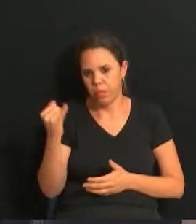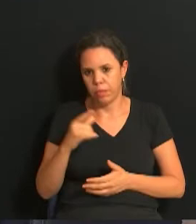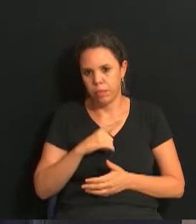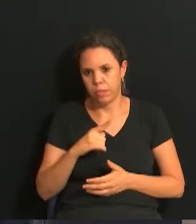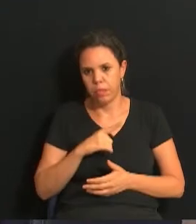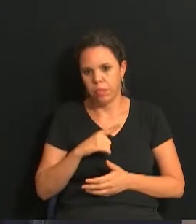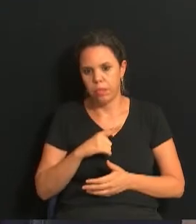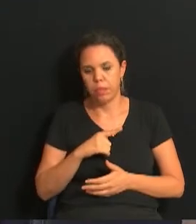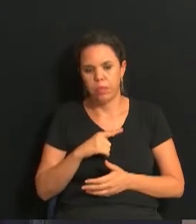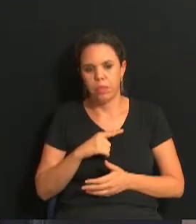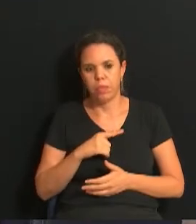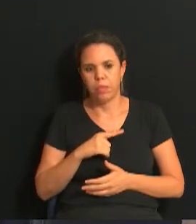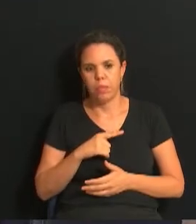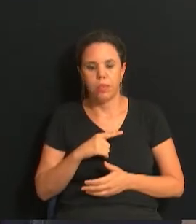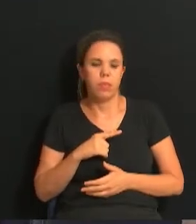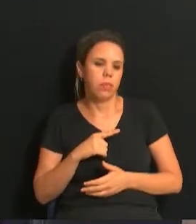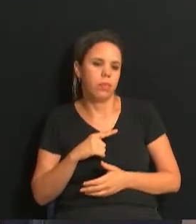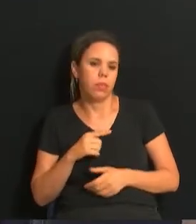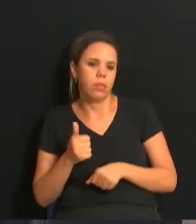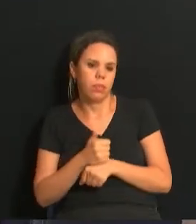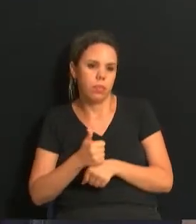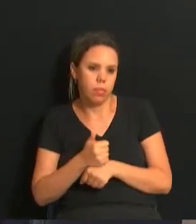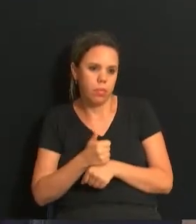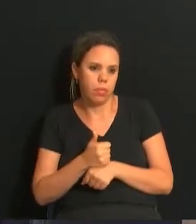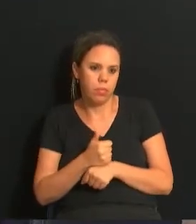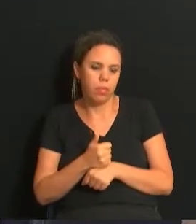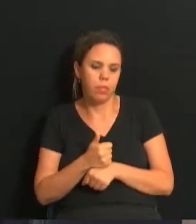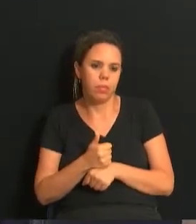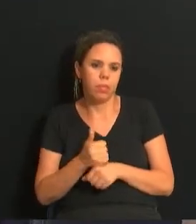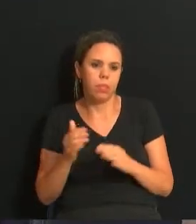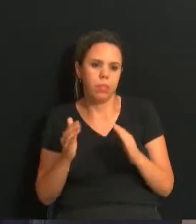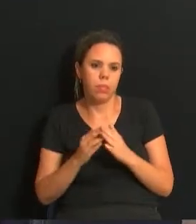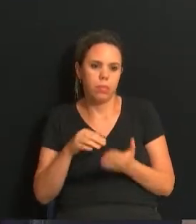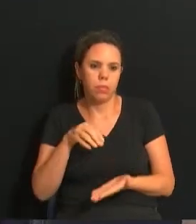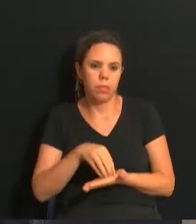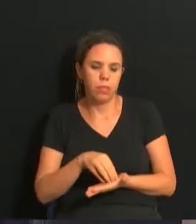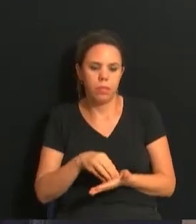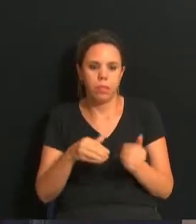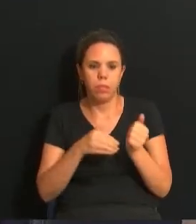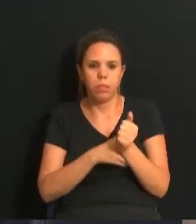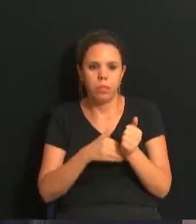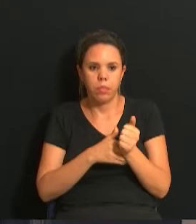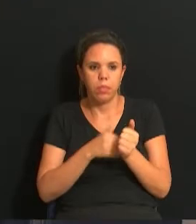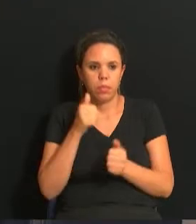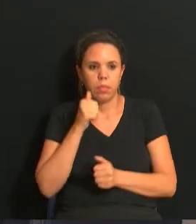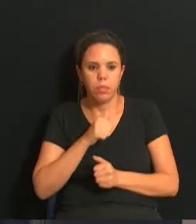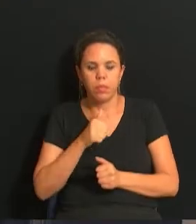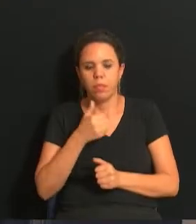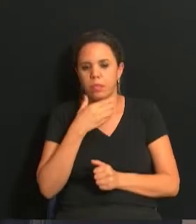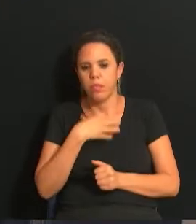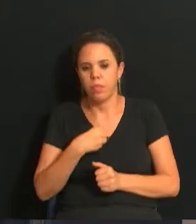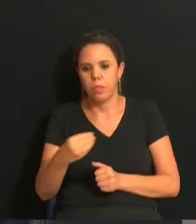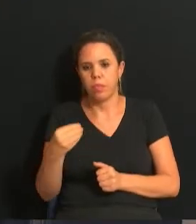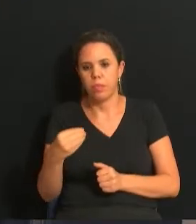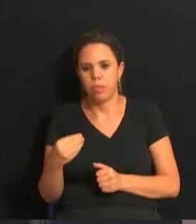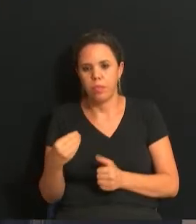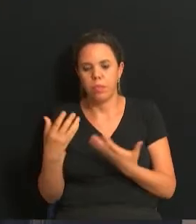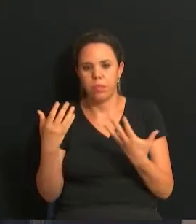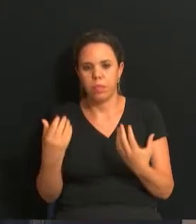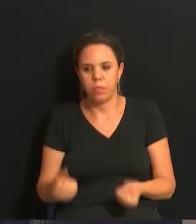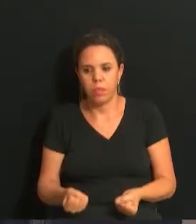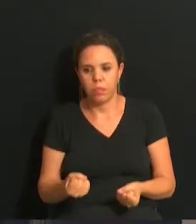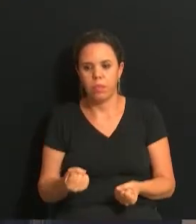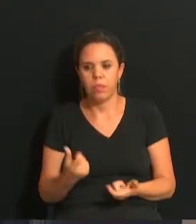tanto a vara de juizada especializada, como a casa abrigo, uma casa sigilosa, que a mulher e os filhos podem ser acolhidos caso